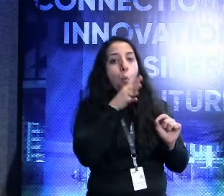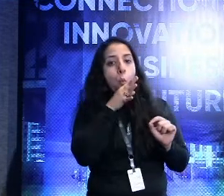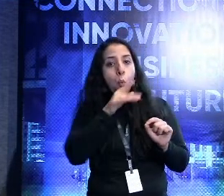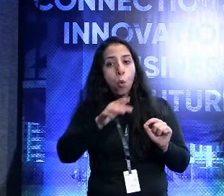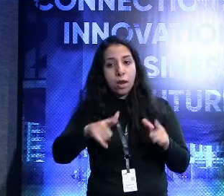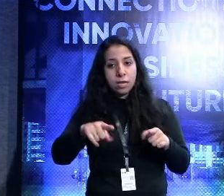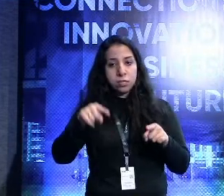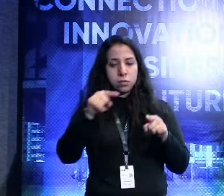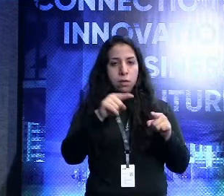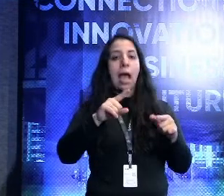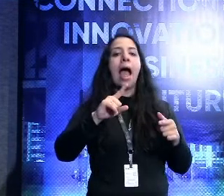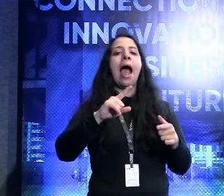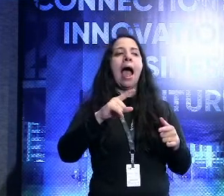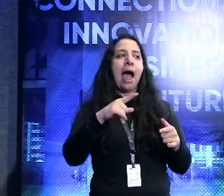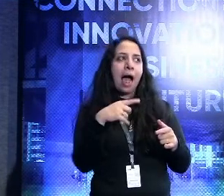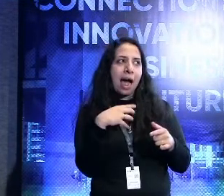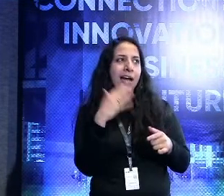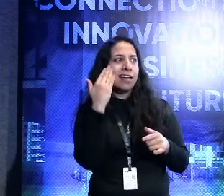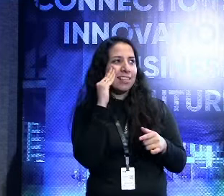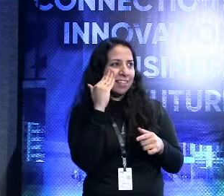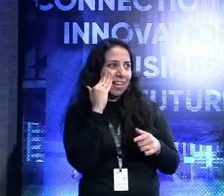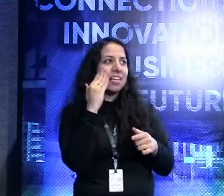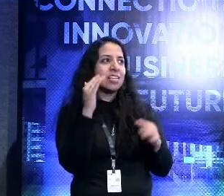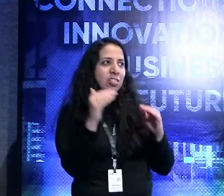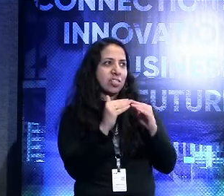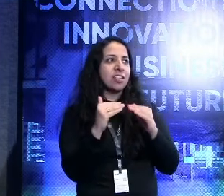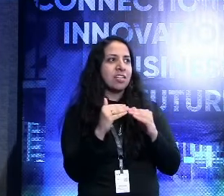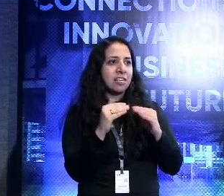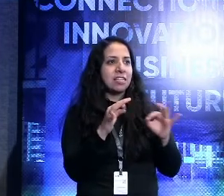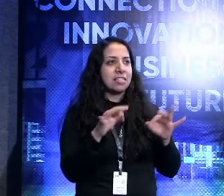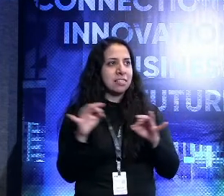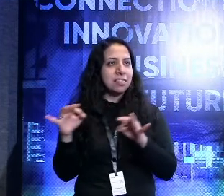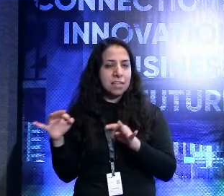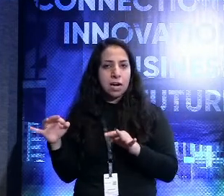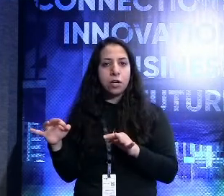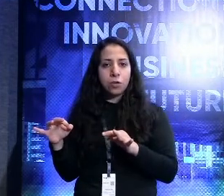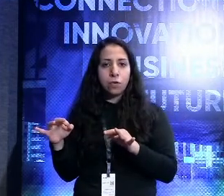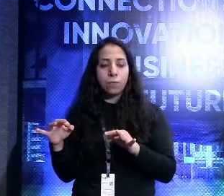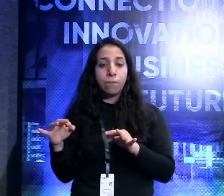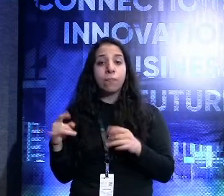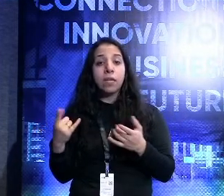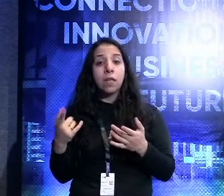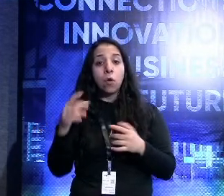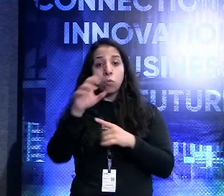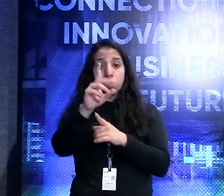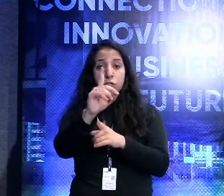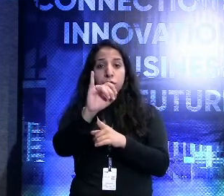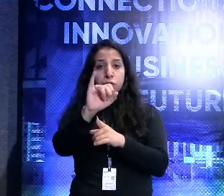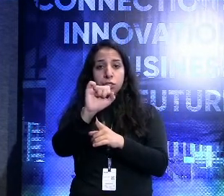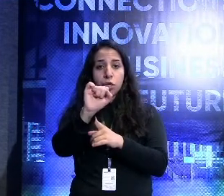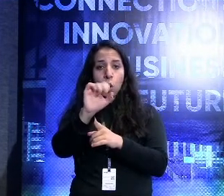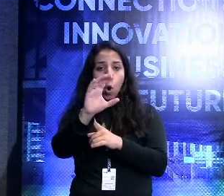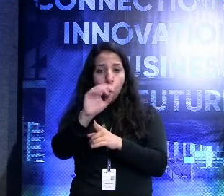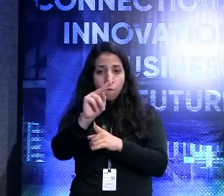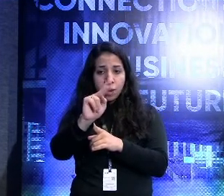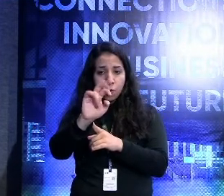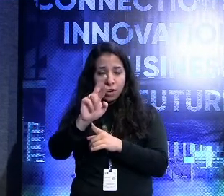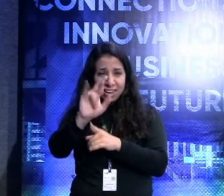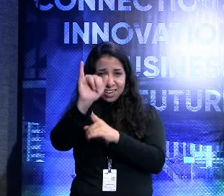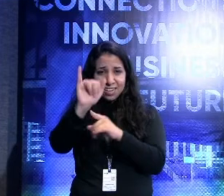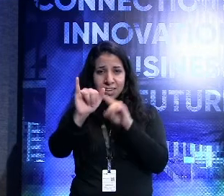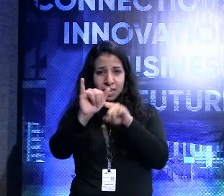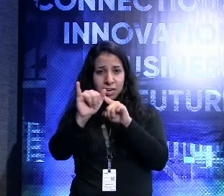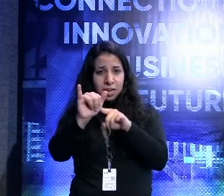negócio. Então, a S-Force ela consegue trazer isso para a gente. Nessa Discover, essa compreensão dos problemas sai de maneira